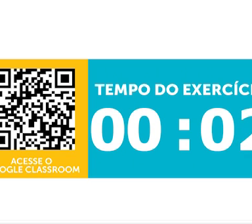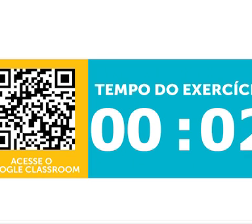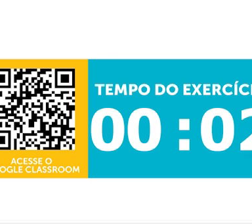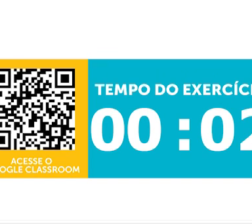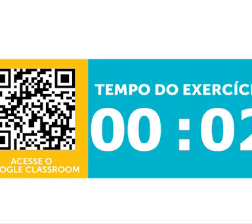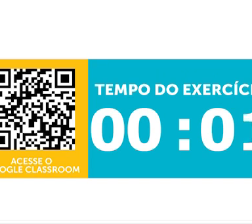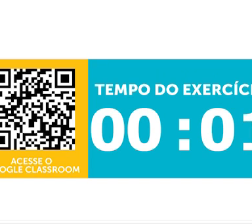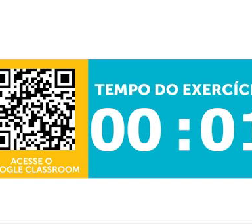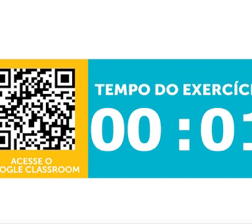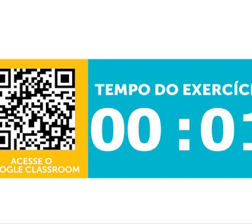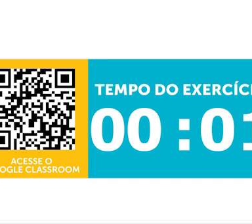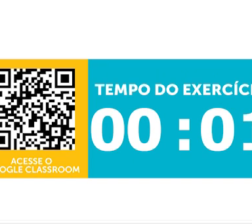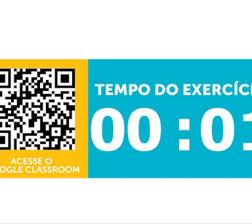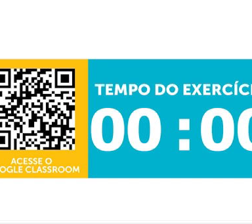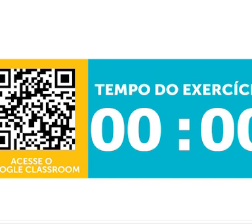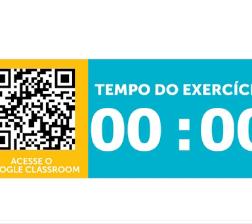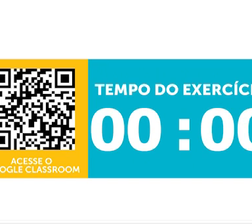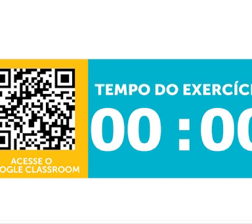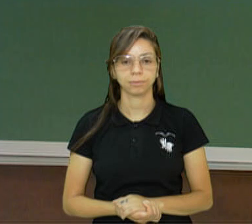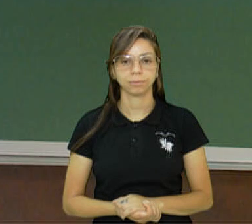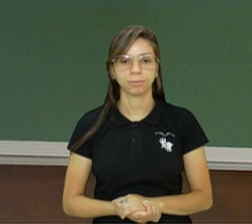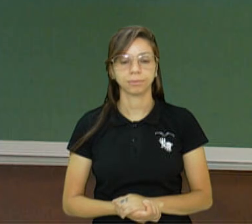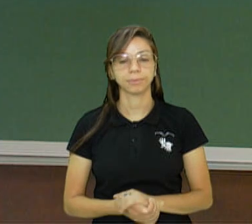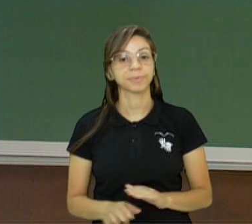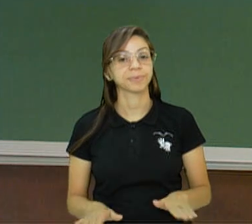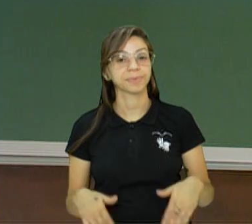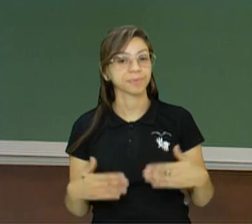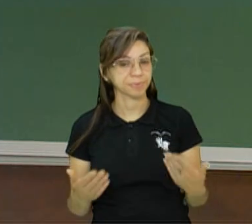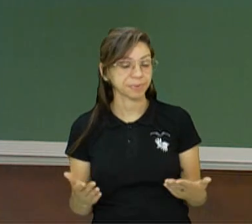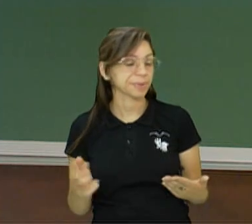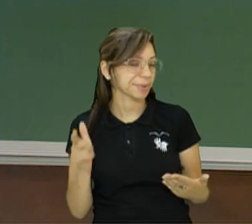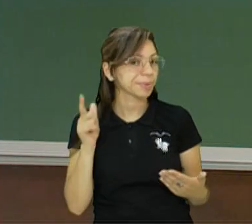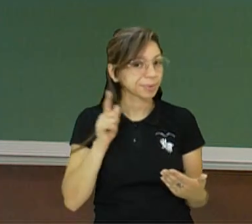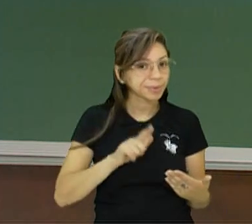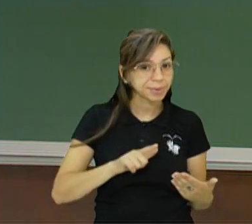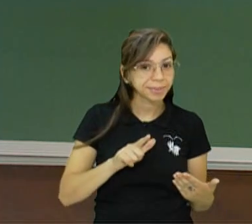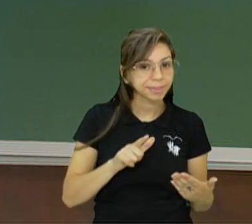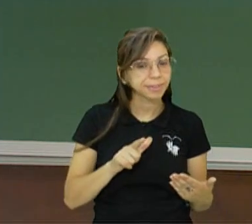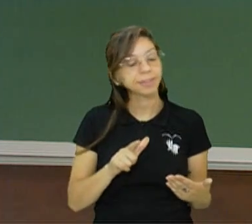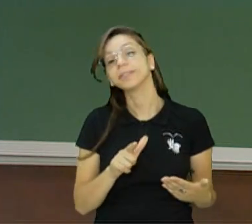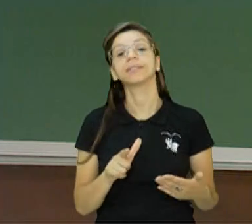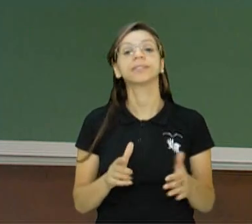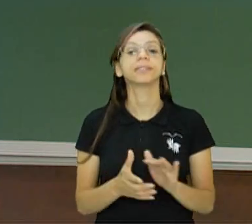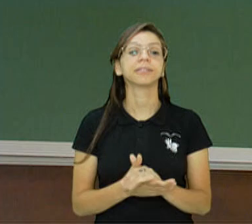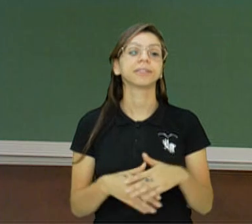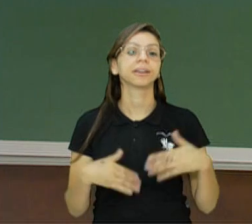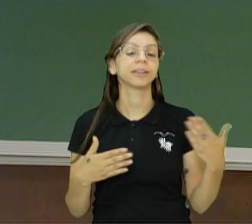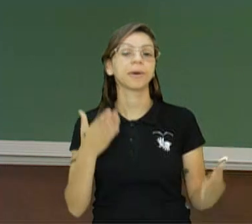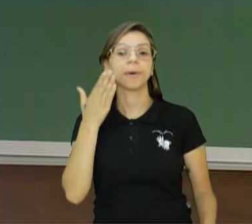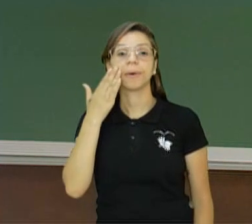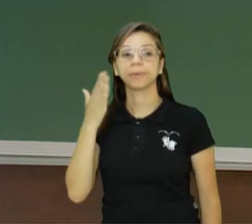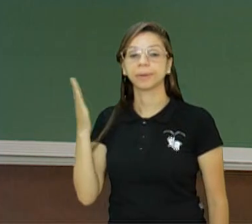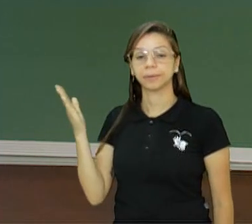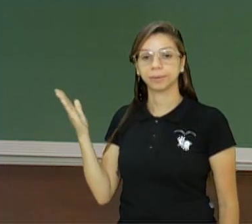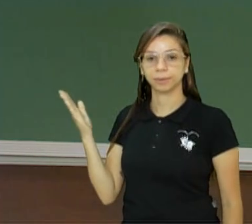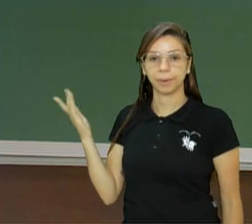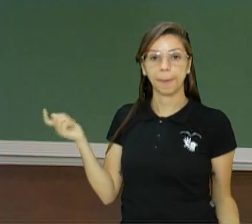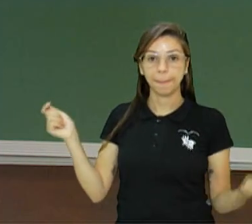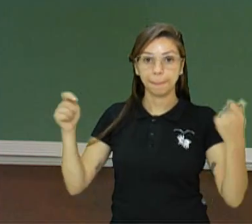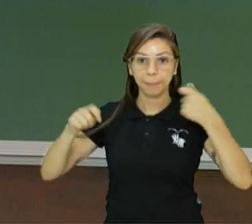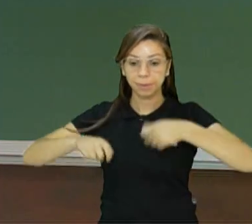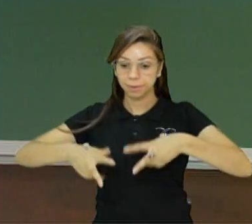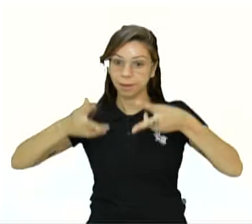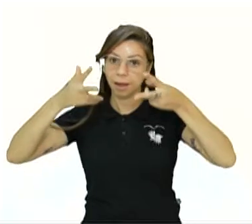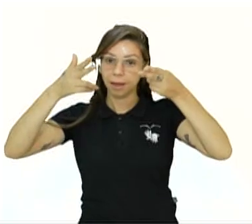E aí, vocês conseguiram Olhem só aqui como tem que ficar